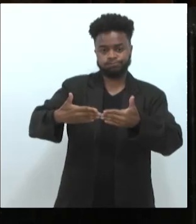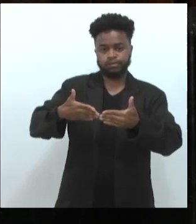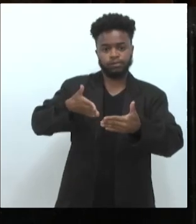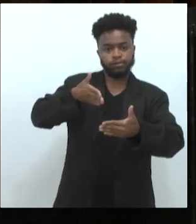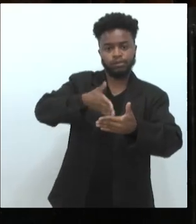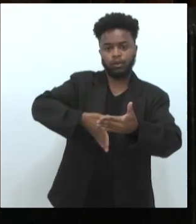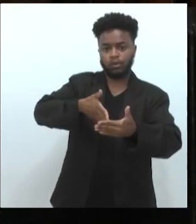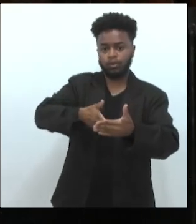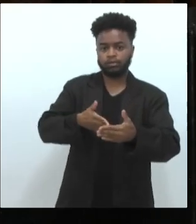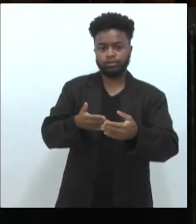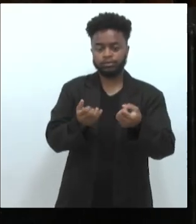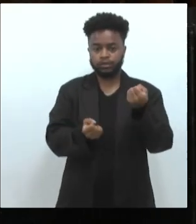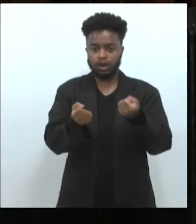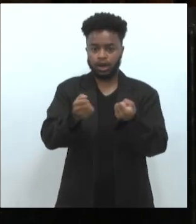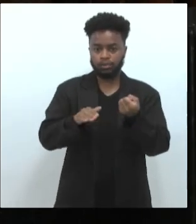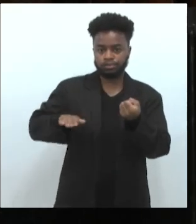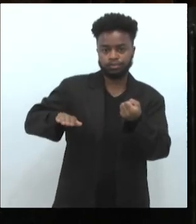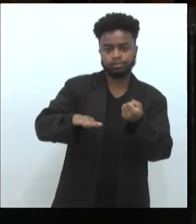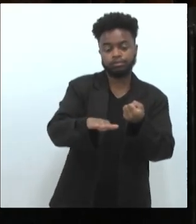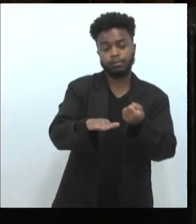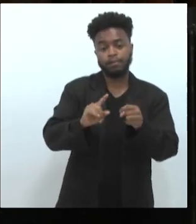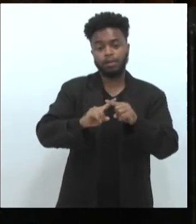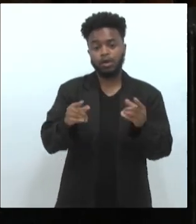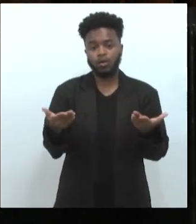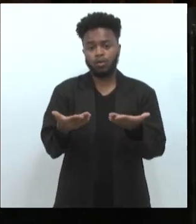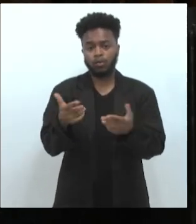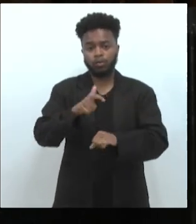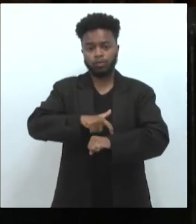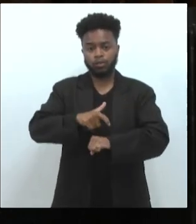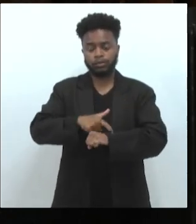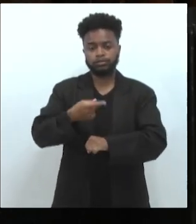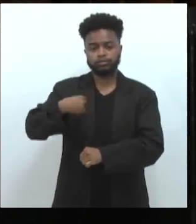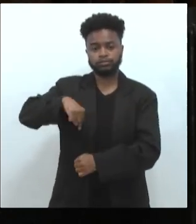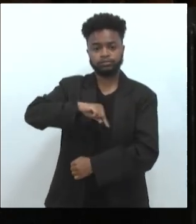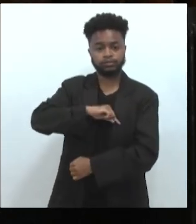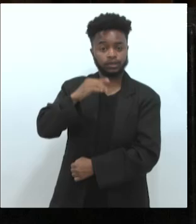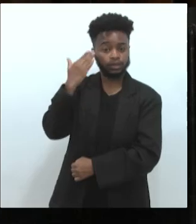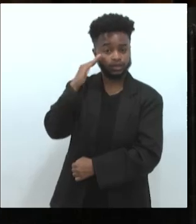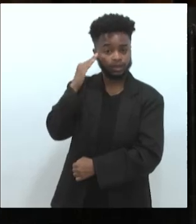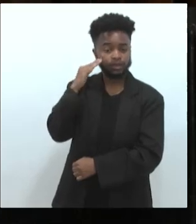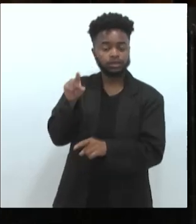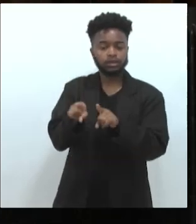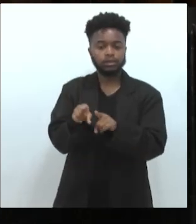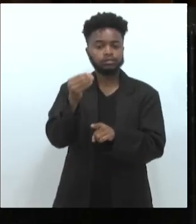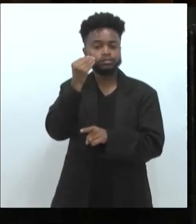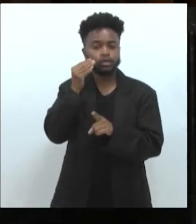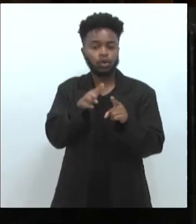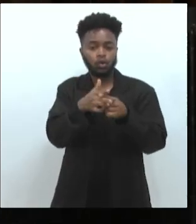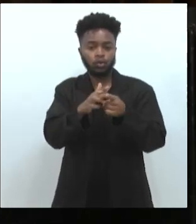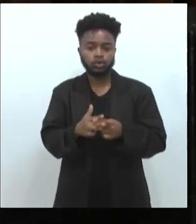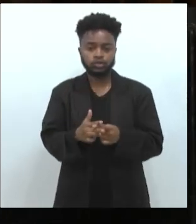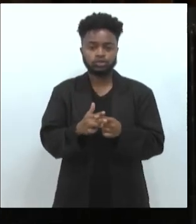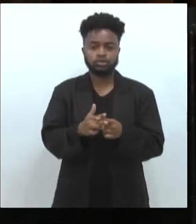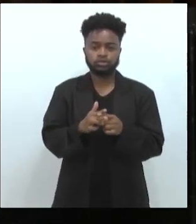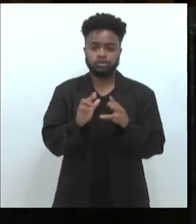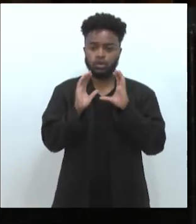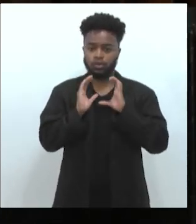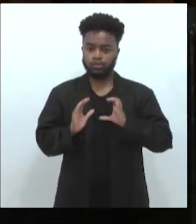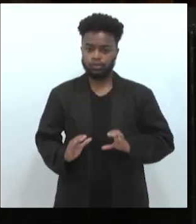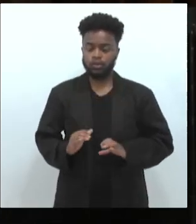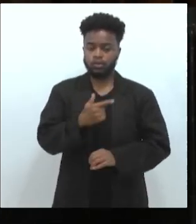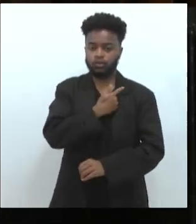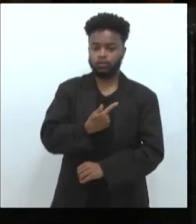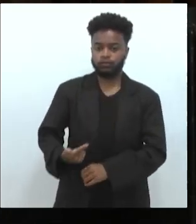acho que chegou a hora de termos um entendimento um ajuste de conduta entre governo